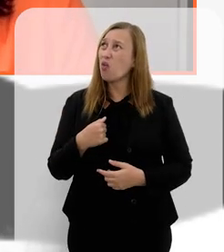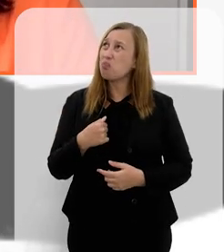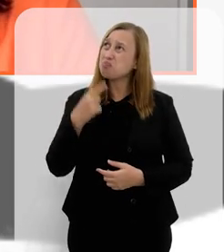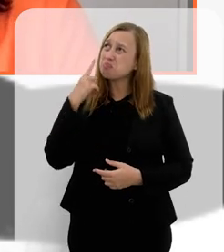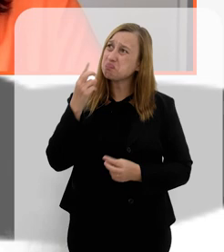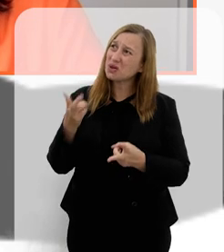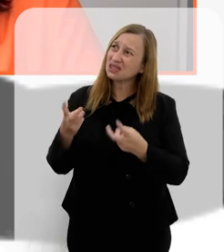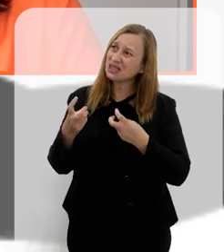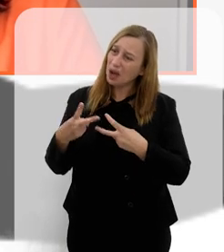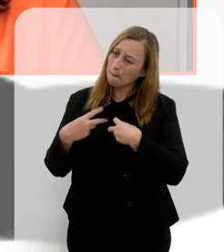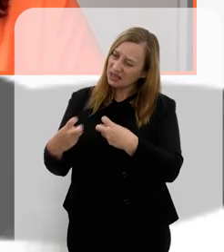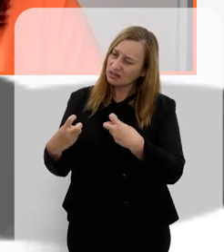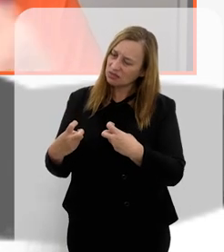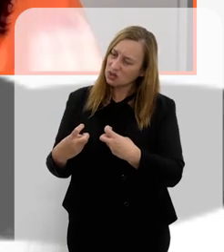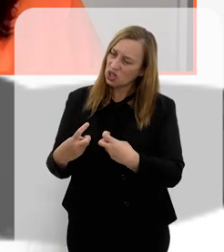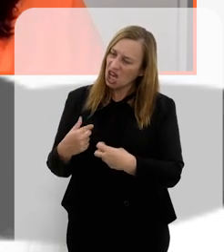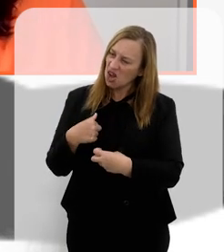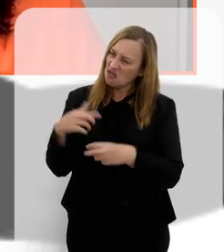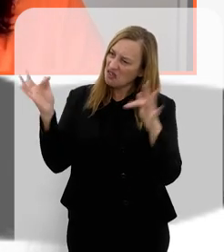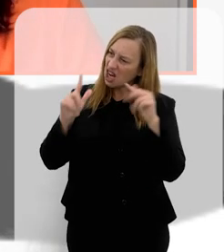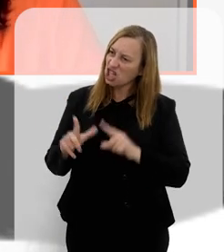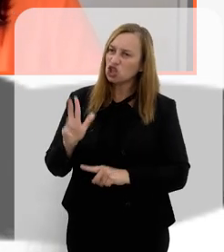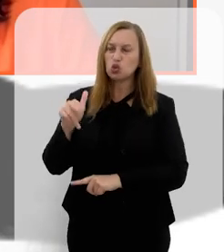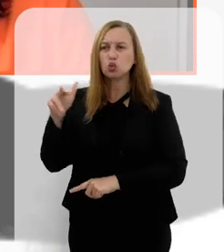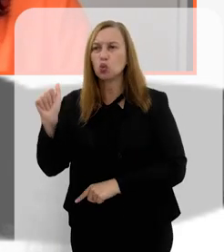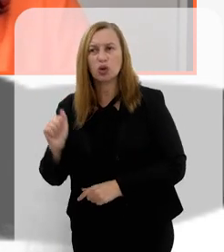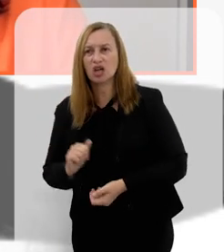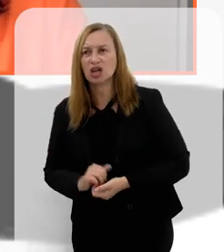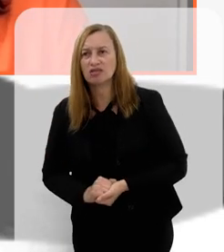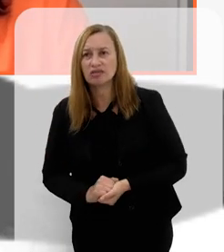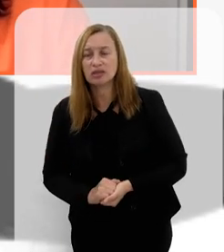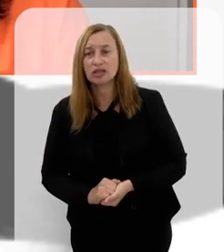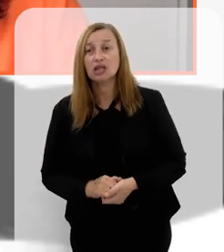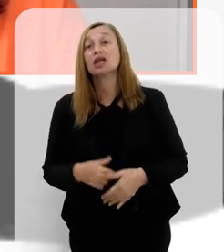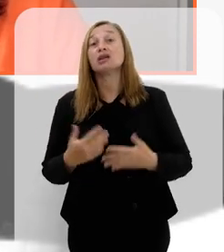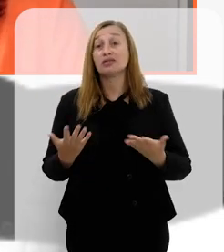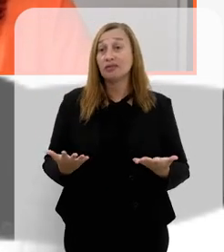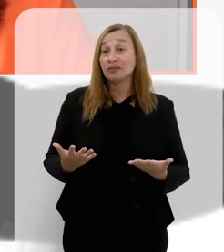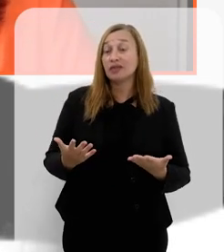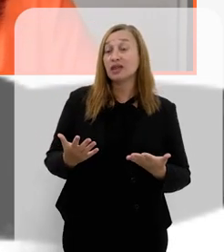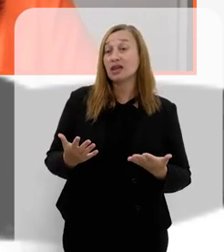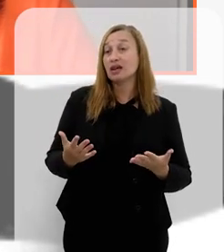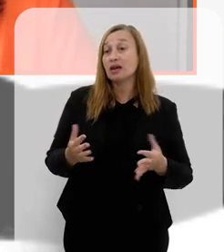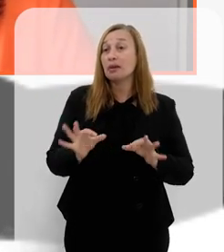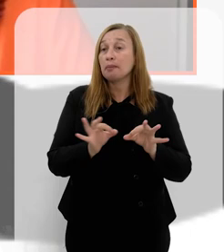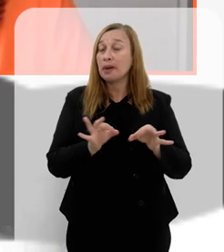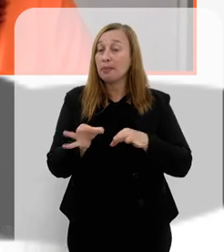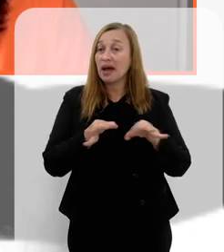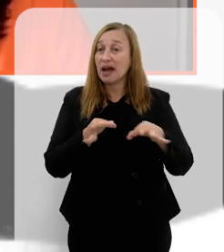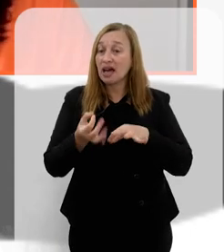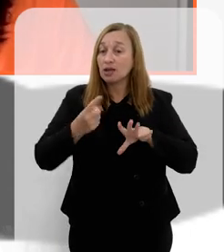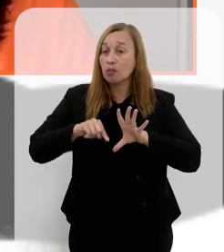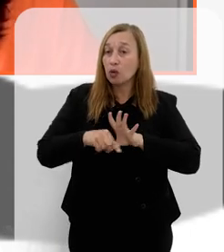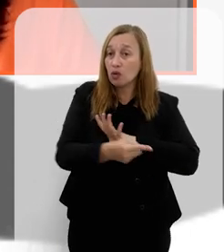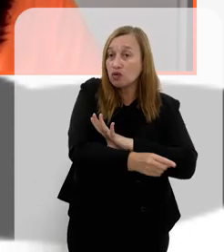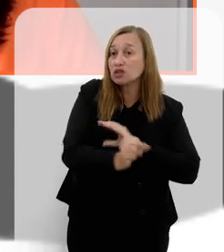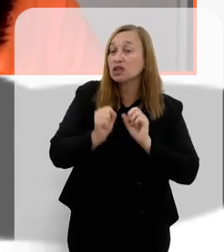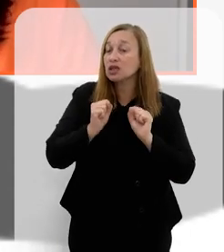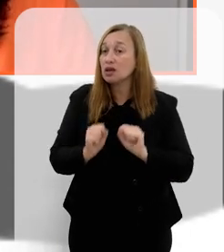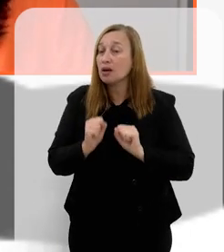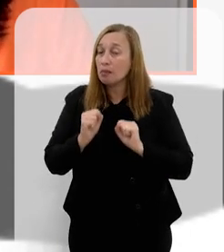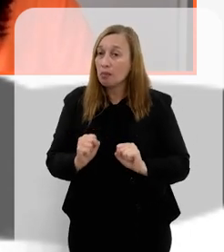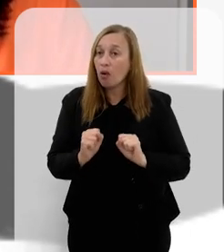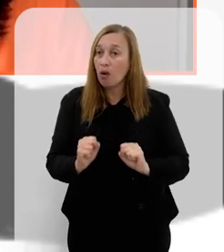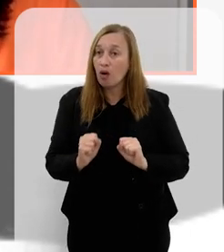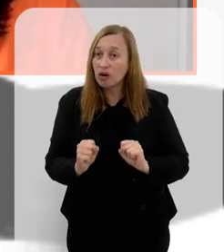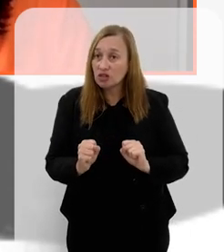nunca satisfeito. Olha Ou isso. seja, questões extremamente elaboradas e profundas que a gente